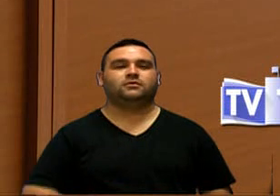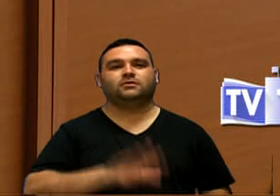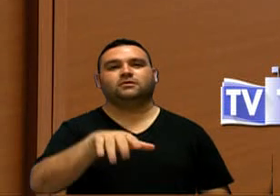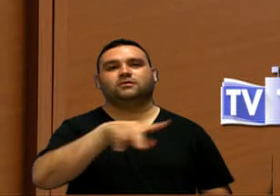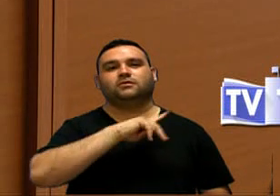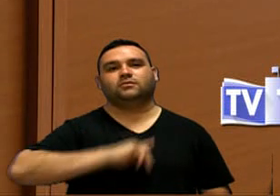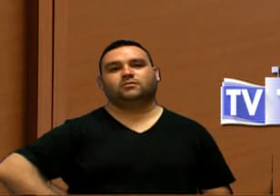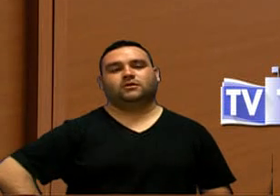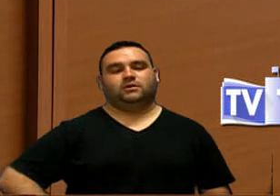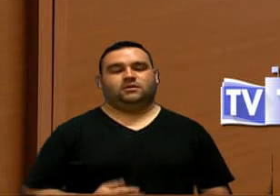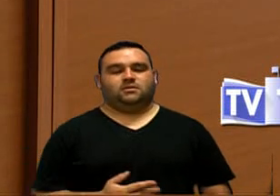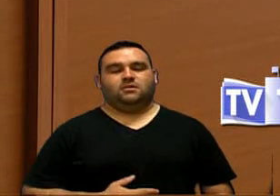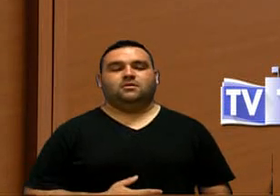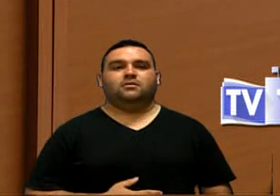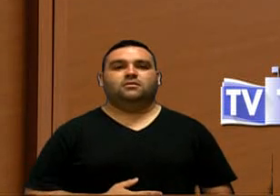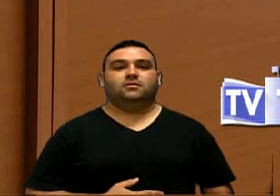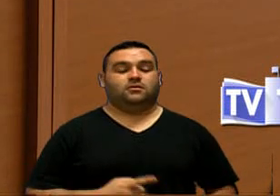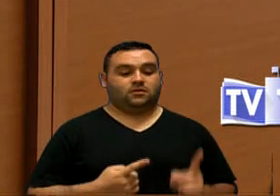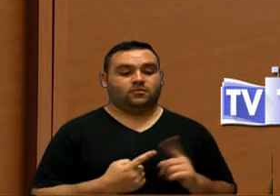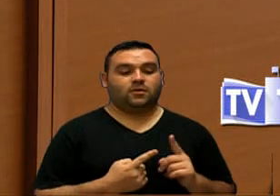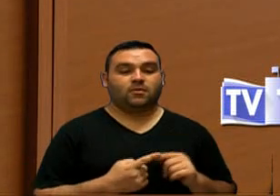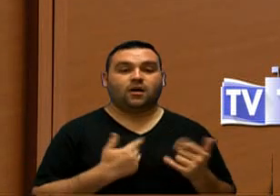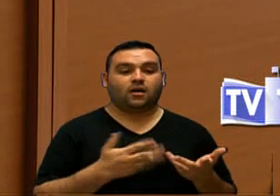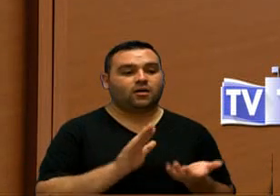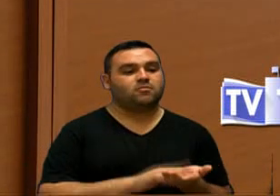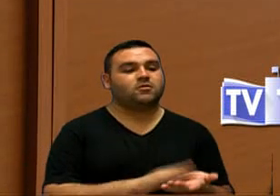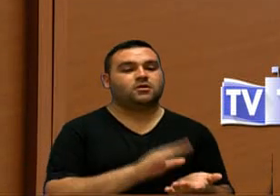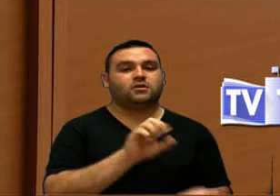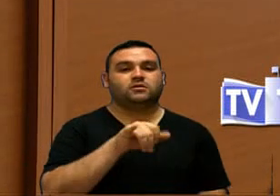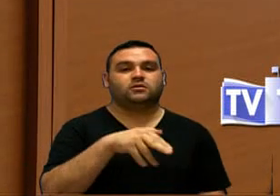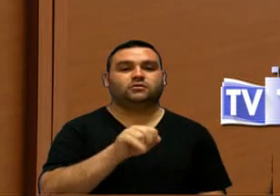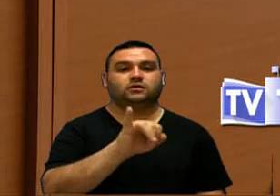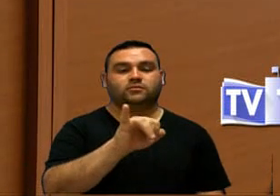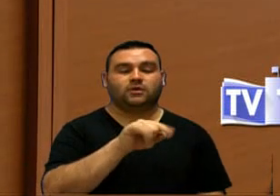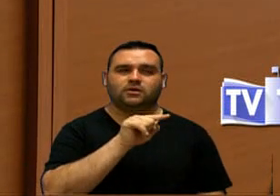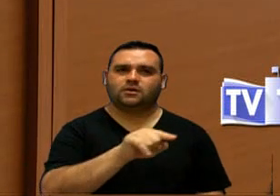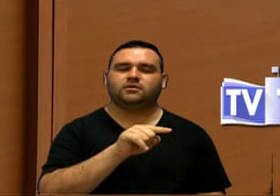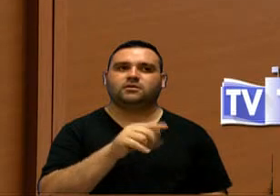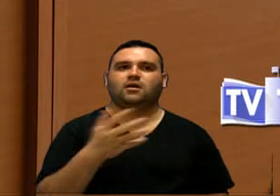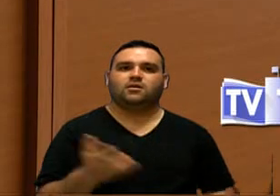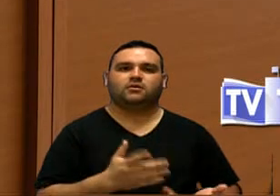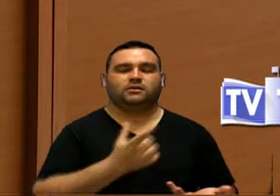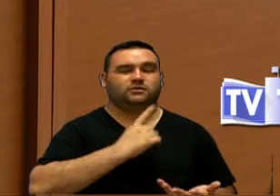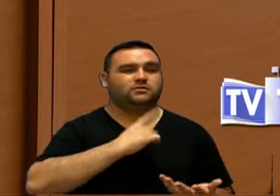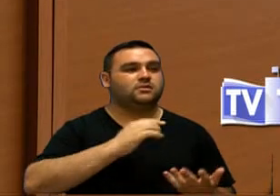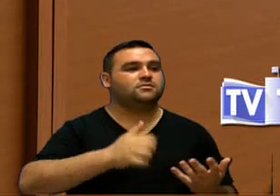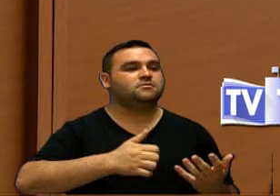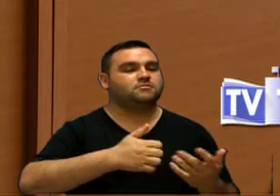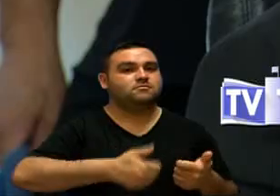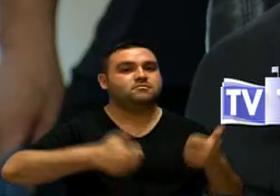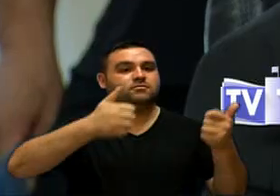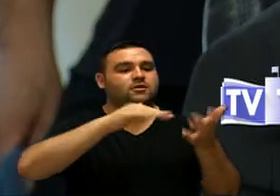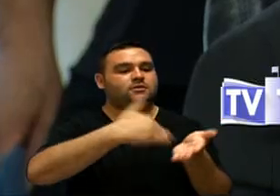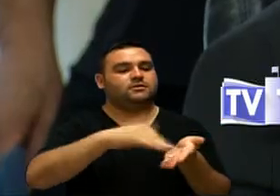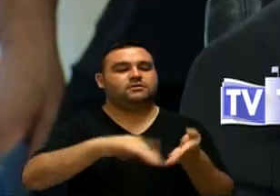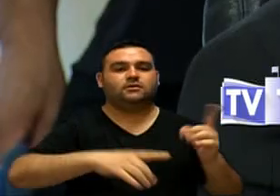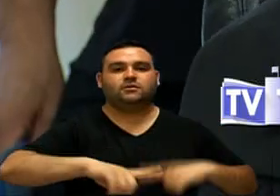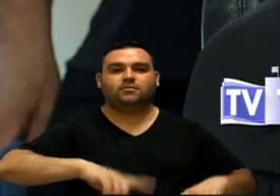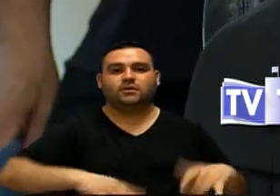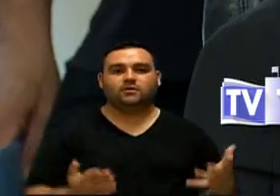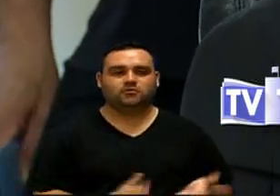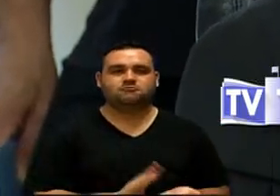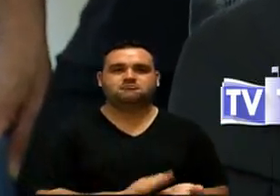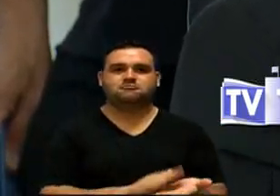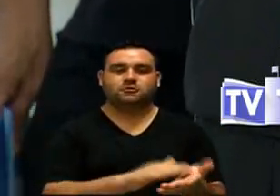Presidente, primeiro, dar parabéns para o CME. CME se tornou, para mim, um dos melhores secretários que tem nessa gestão. Parabéns,